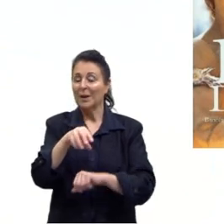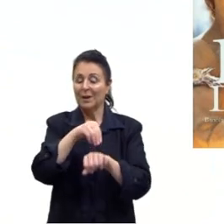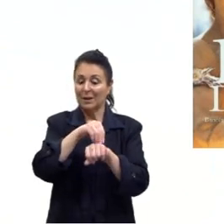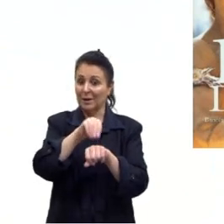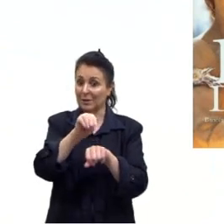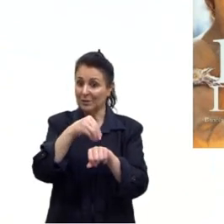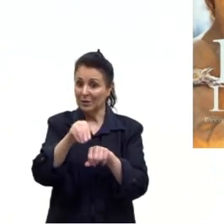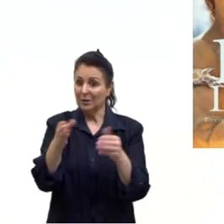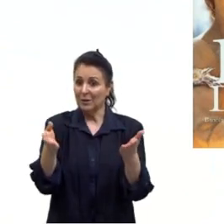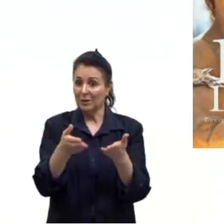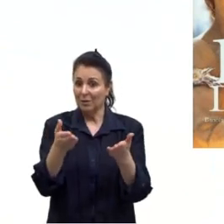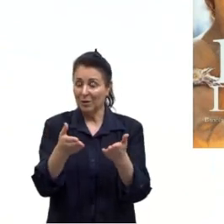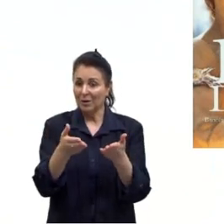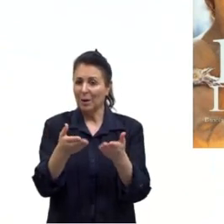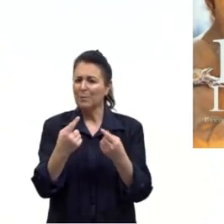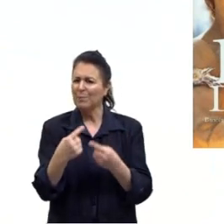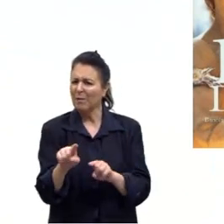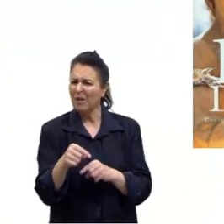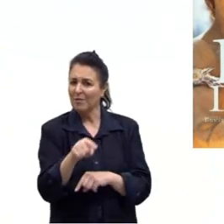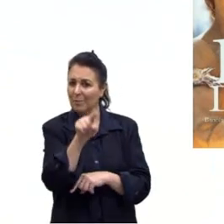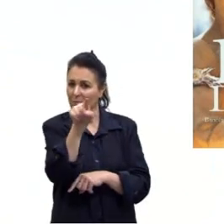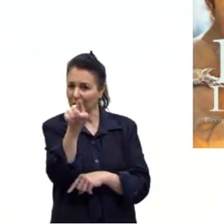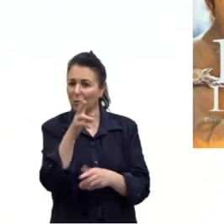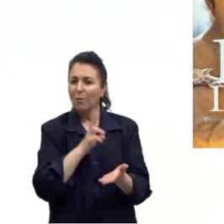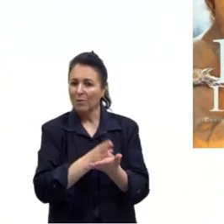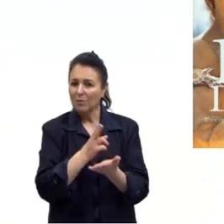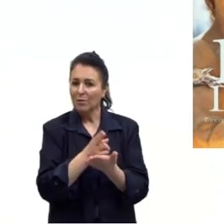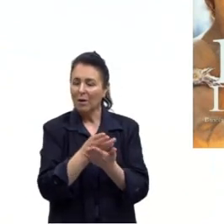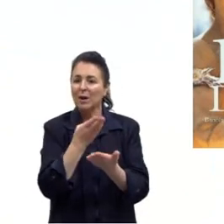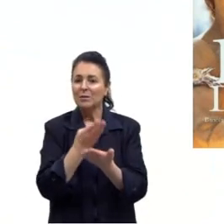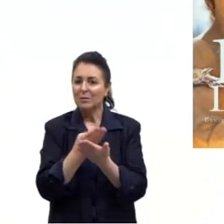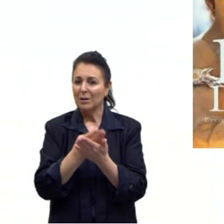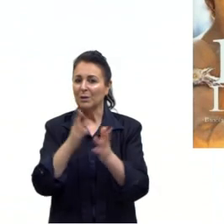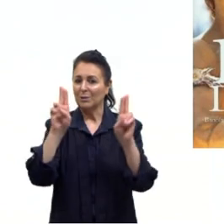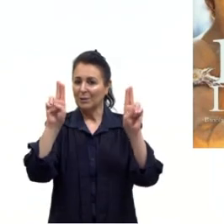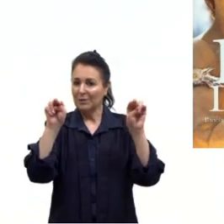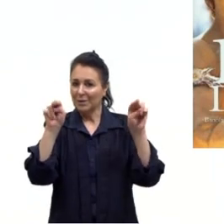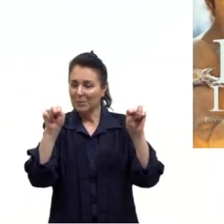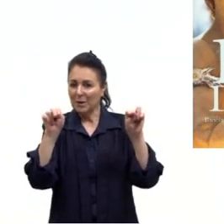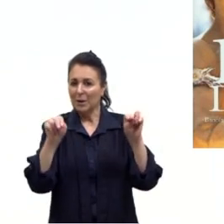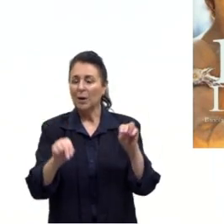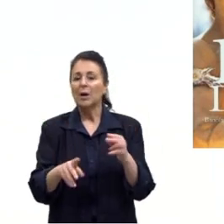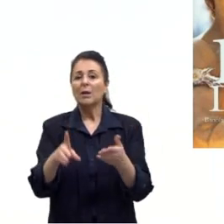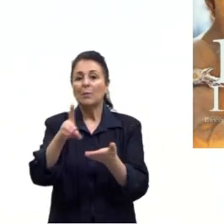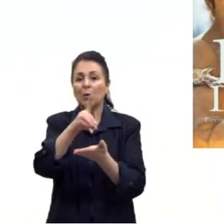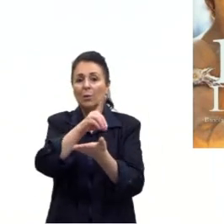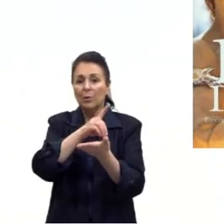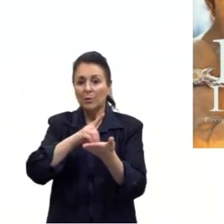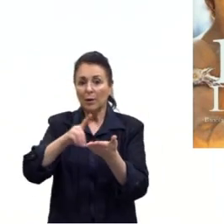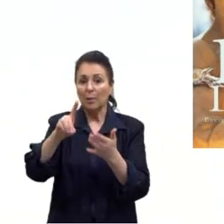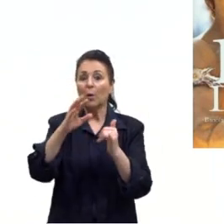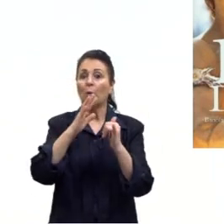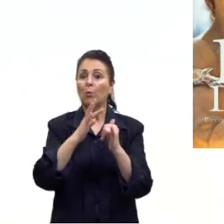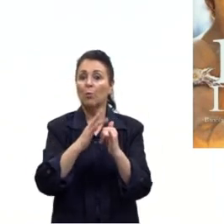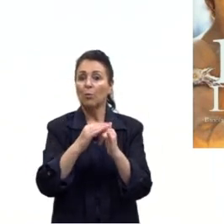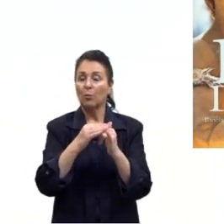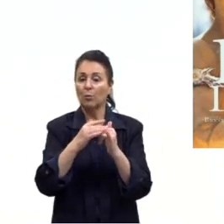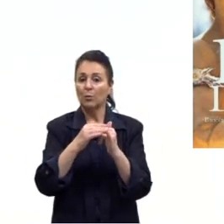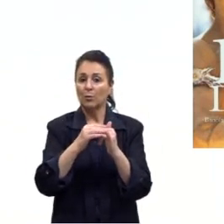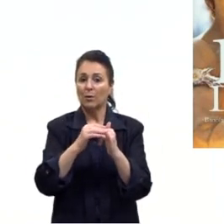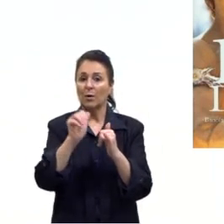deixo aqui para vocês como uma provocação para que continuem estudando o tema um documentário do YouTube